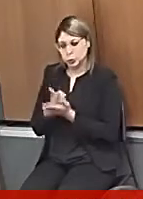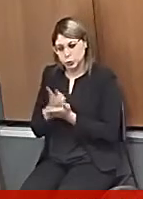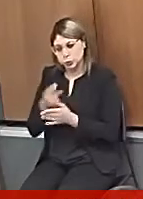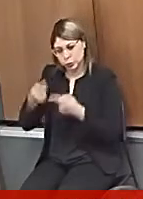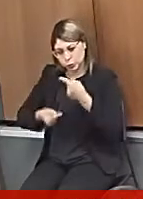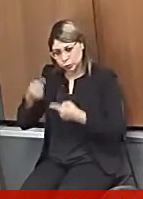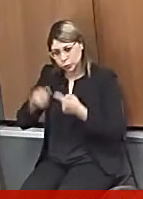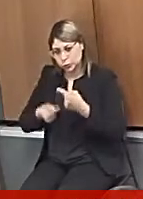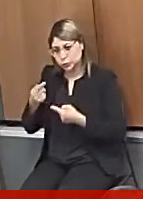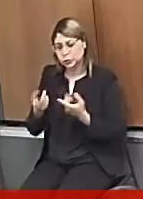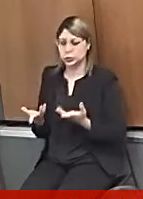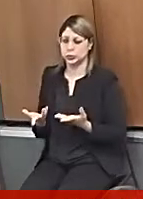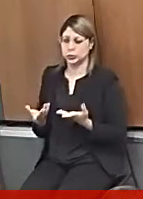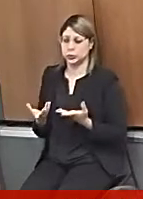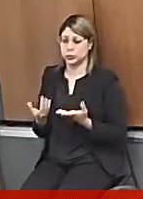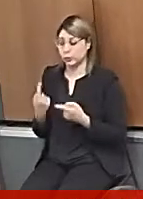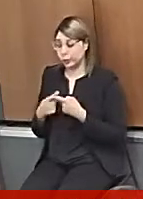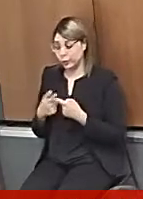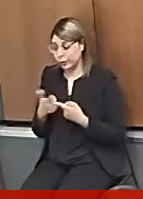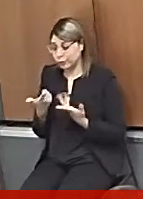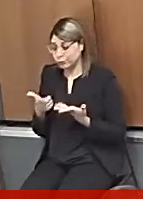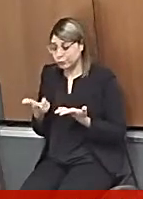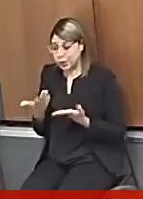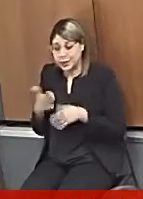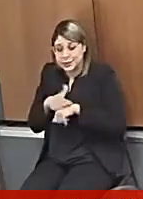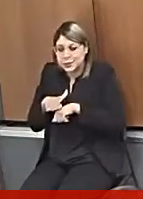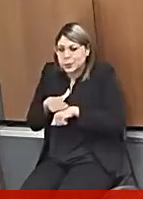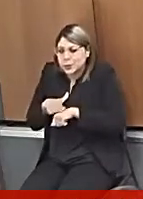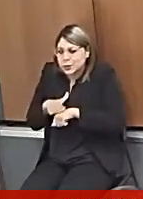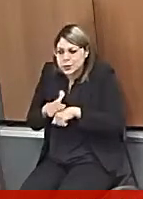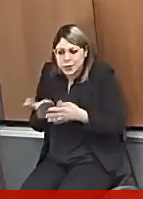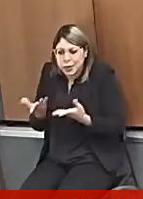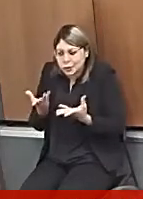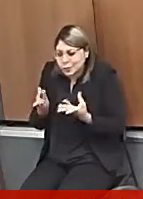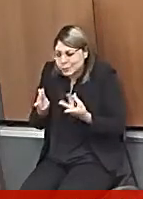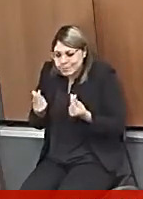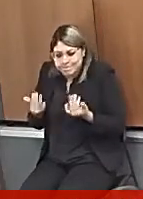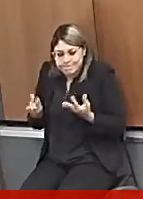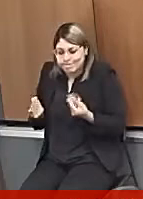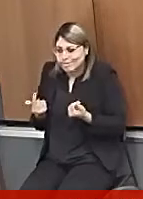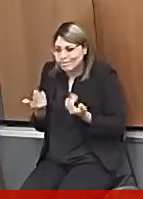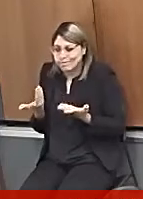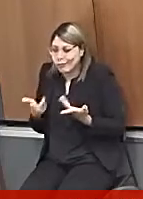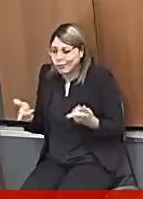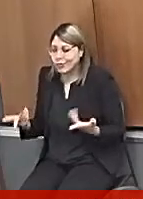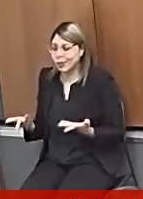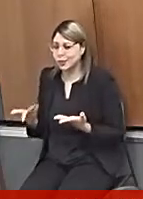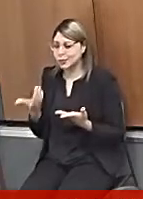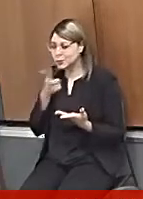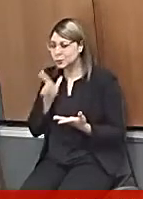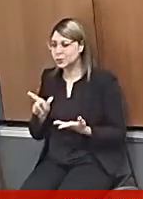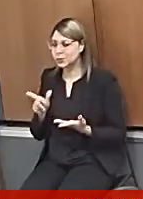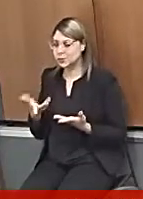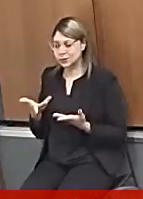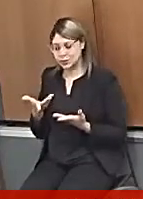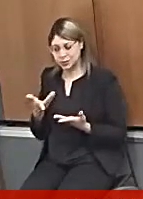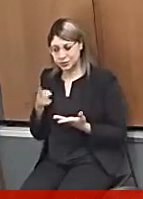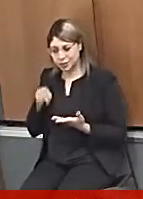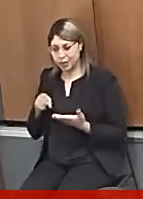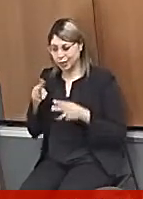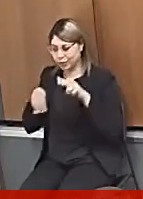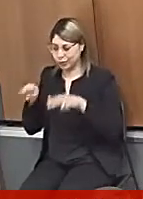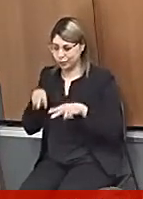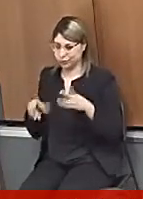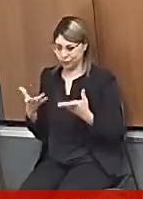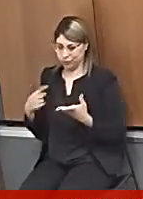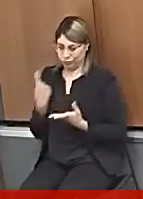discutindo por porque não houve essa sensibilidade em algum momento houve essa sensibilidade é e essa avaliação que